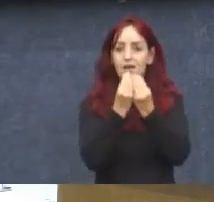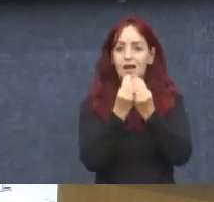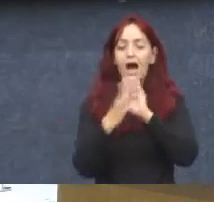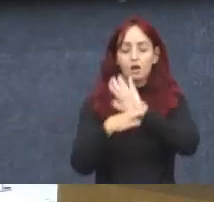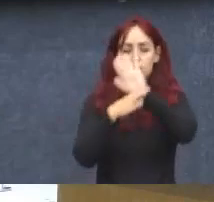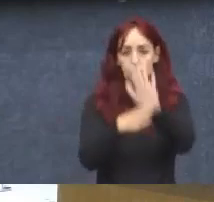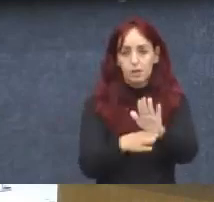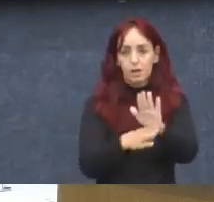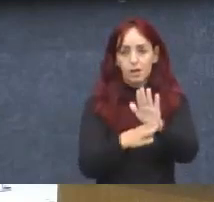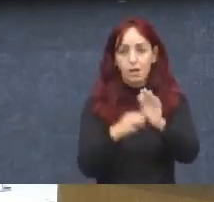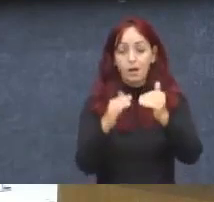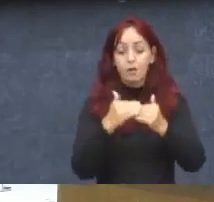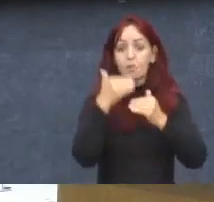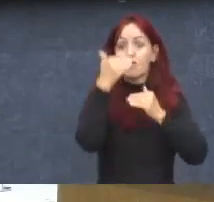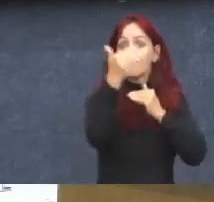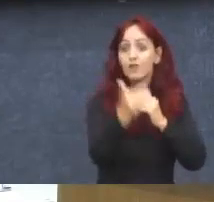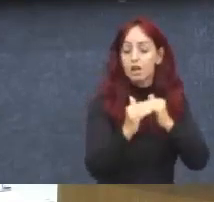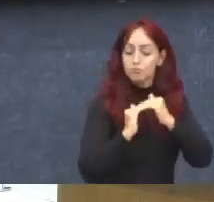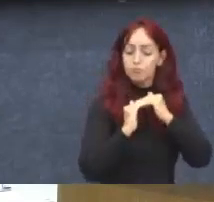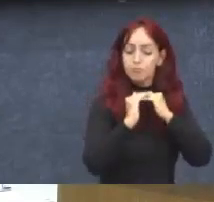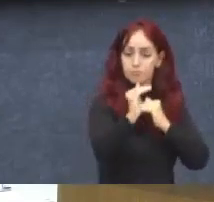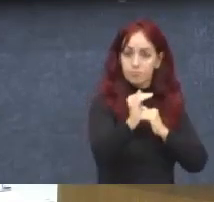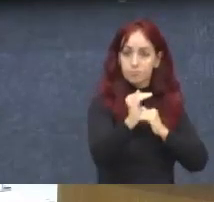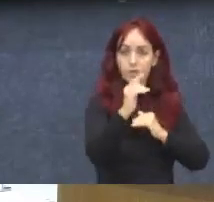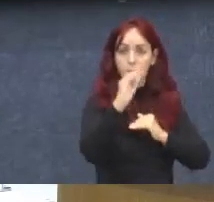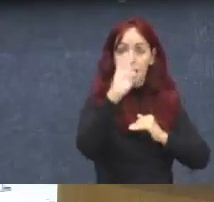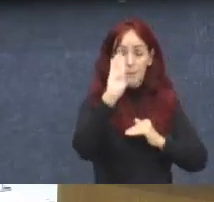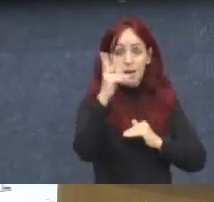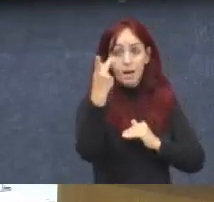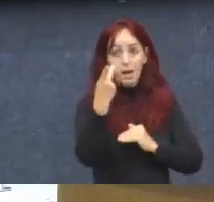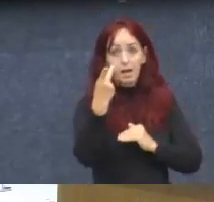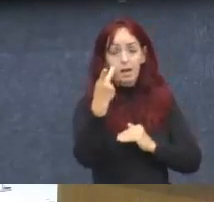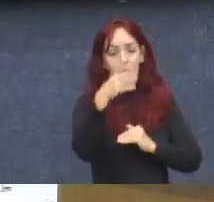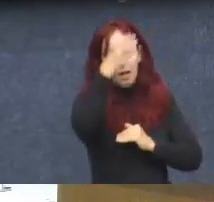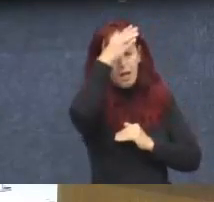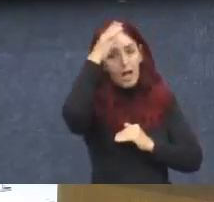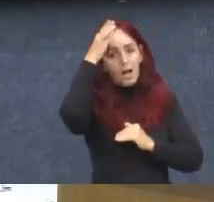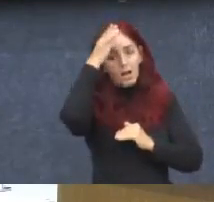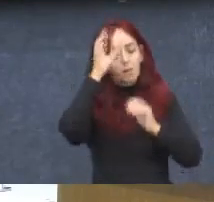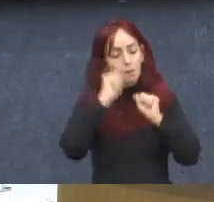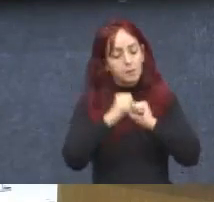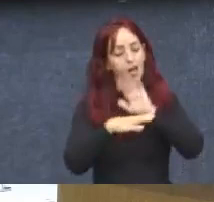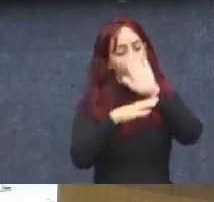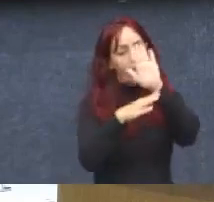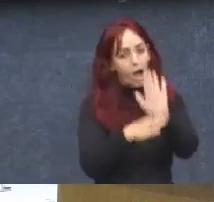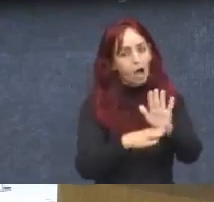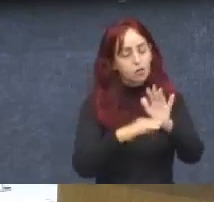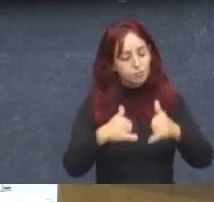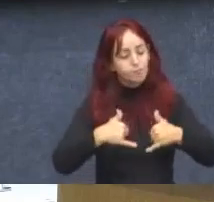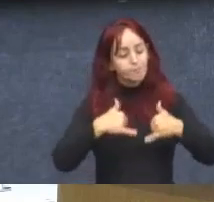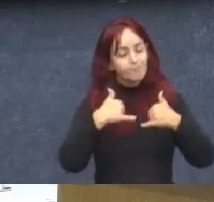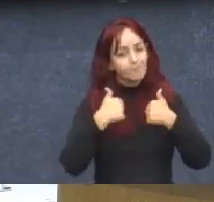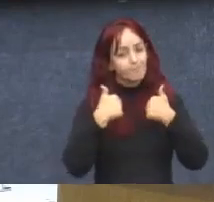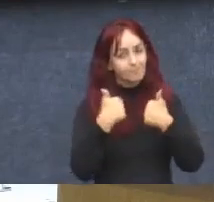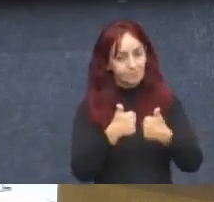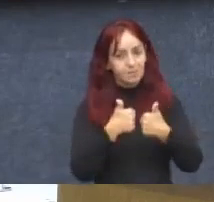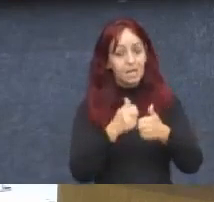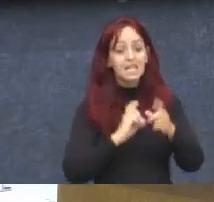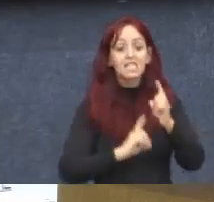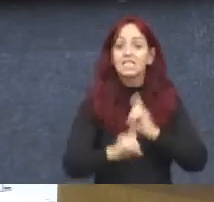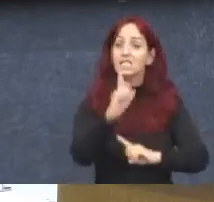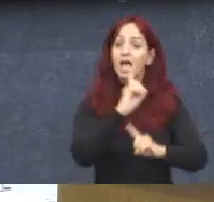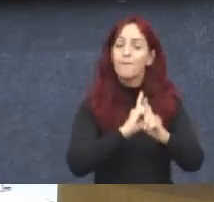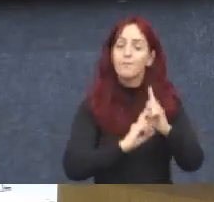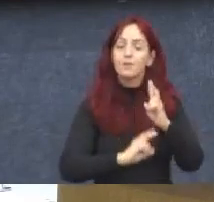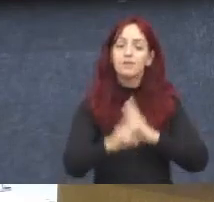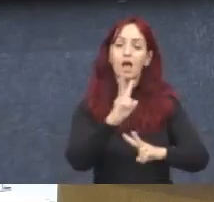frente a uma cidade que esta Câmara Municipal não pode decepcionar. Com democracia, sempre. Muito